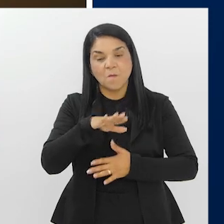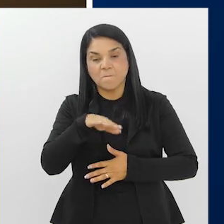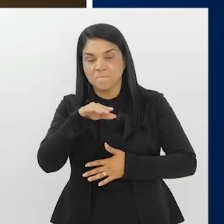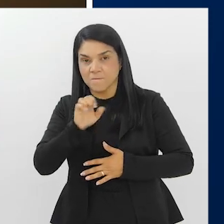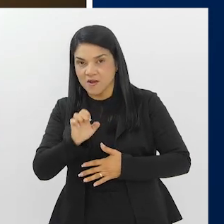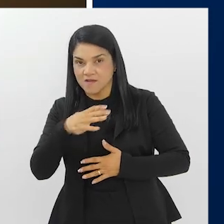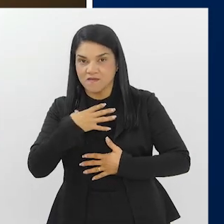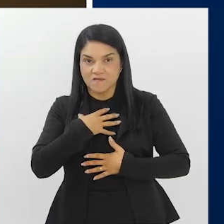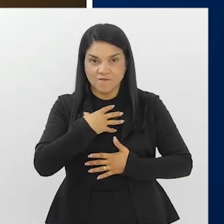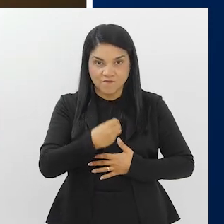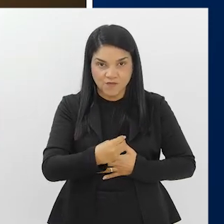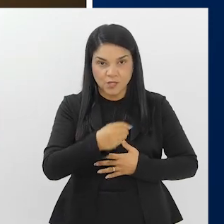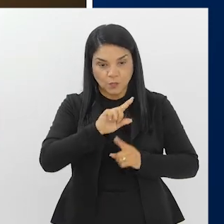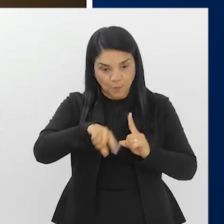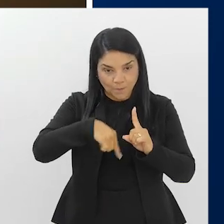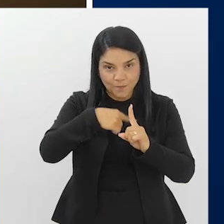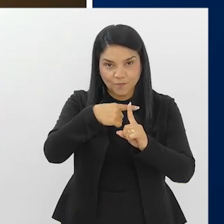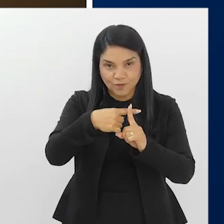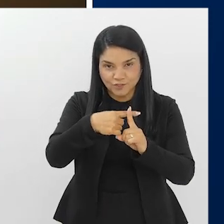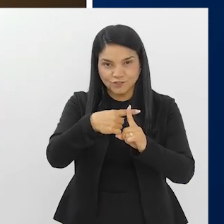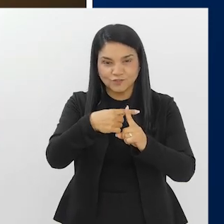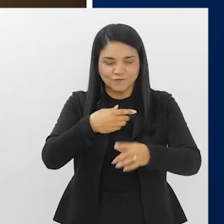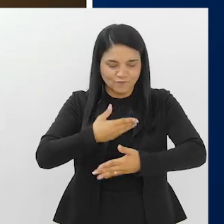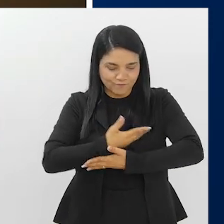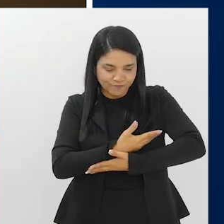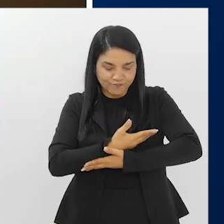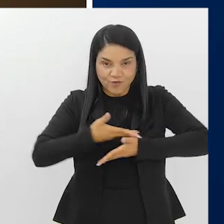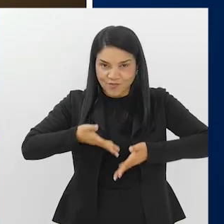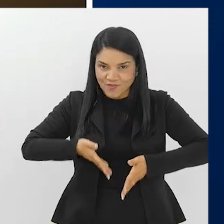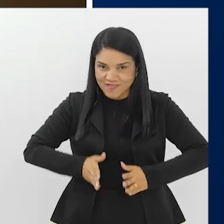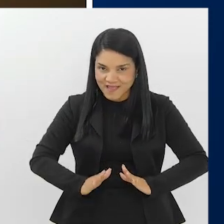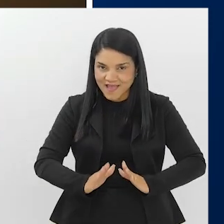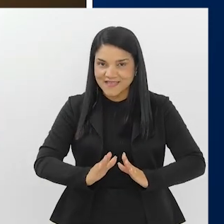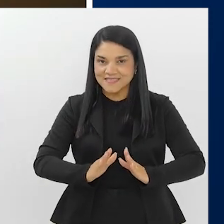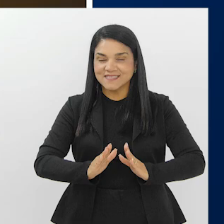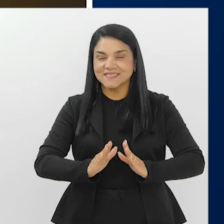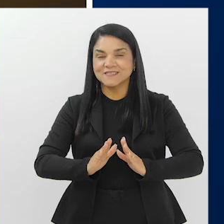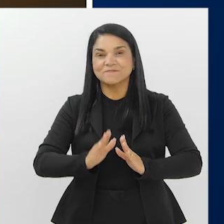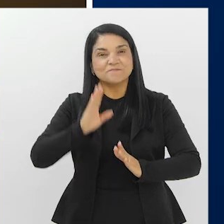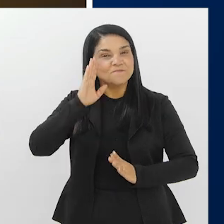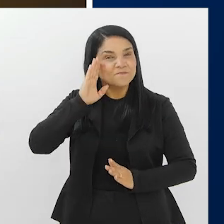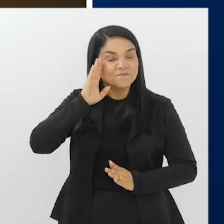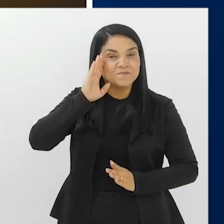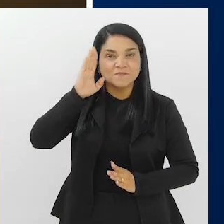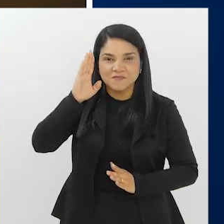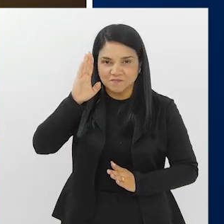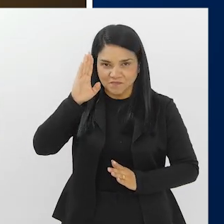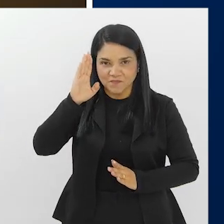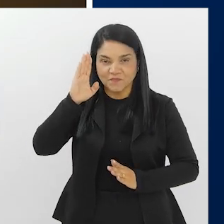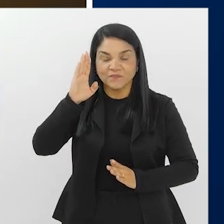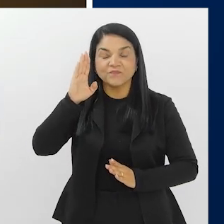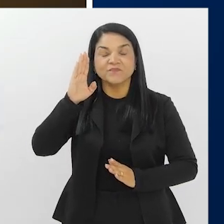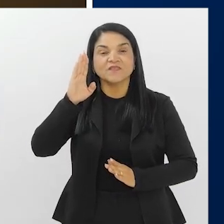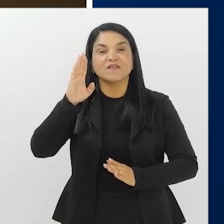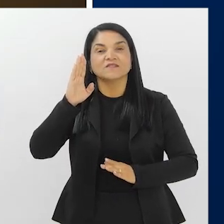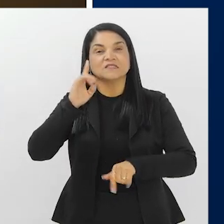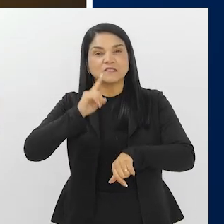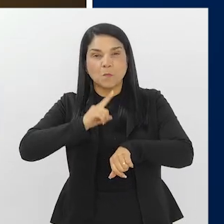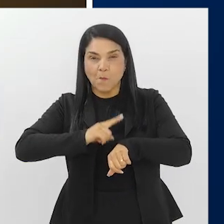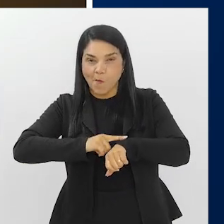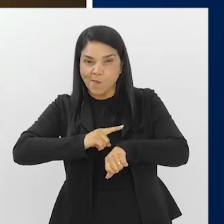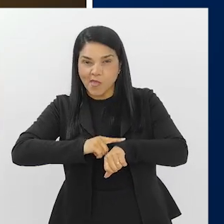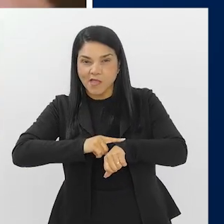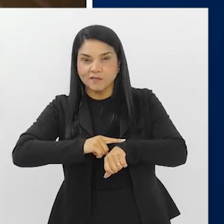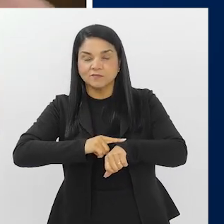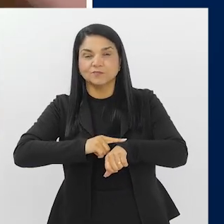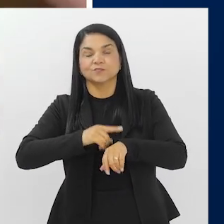muito positiva ali no início, da vida desse bebê, né, que acontece ali principalmente na hora de parto, na hora do parto, por isso que a